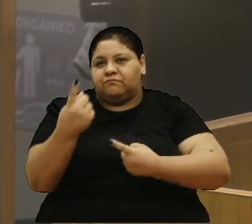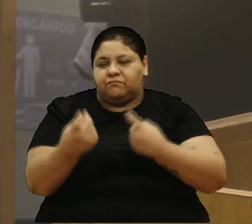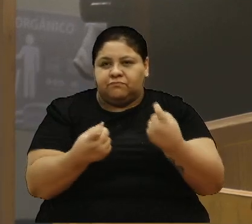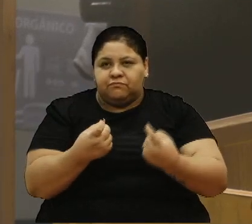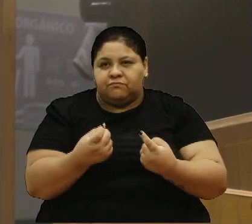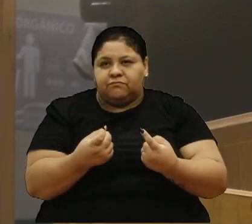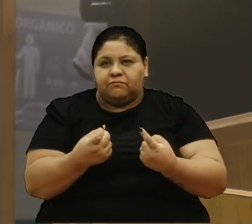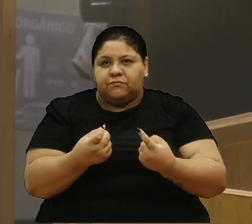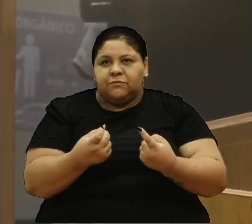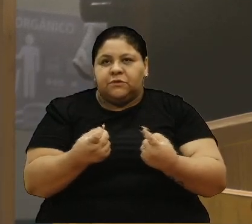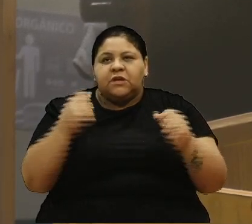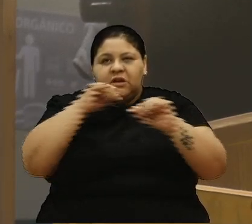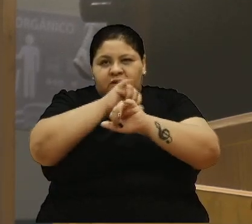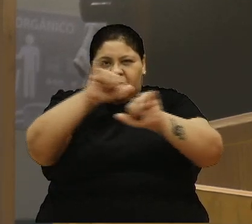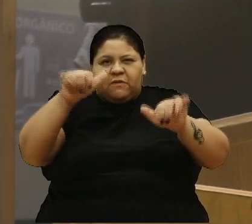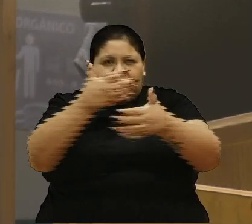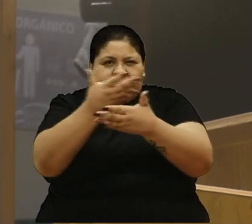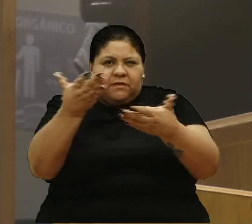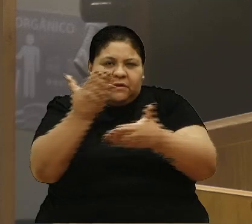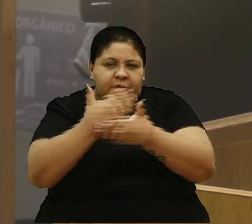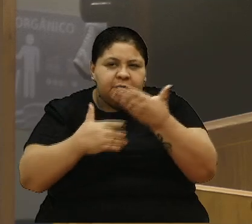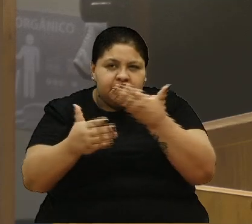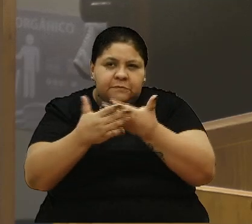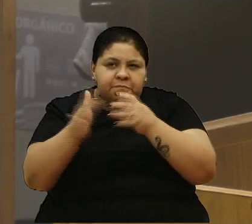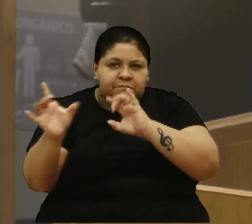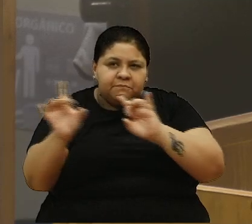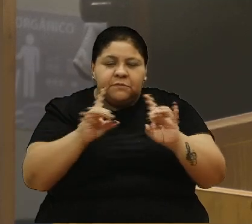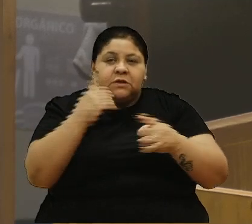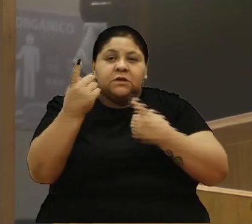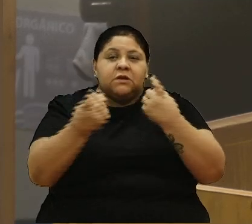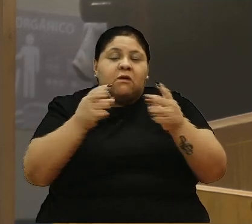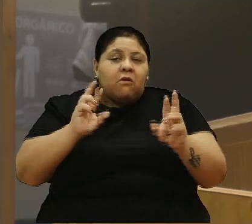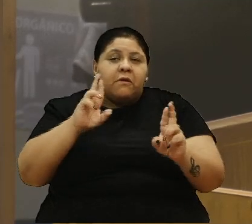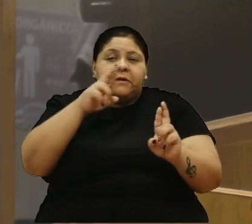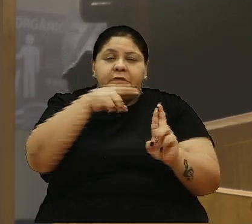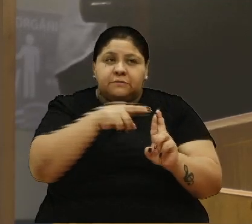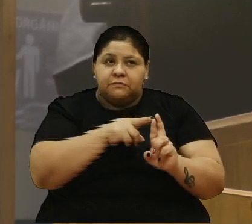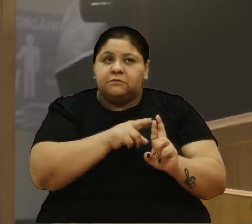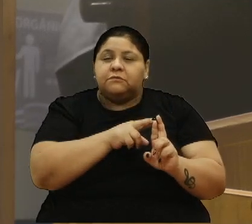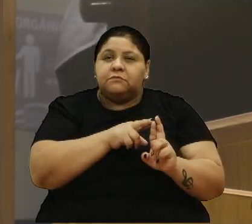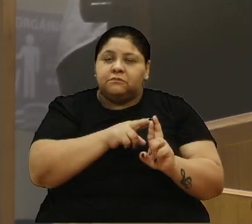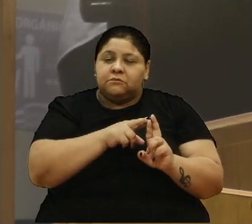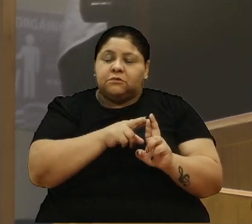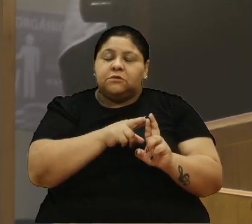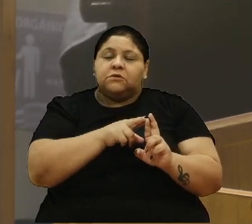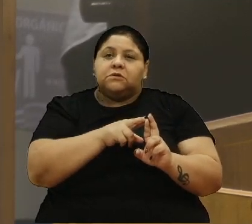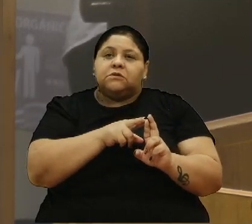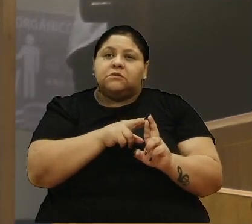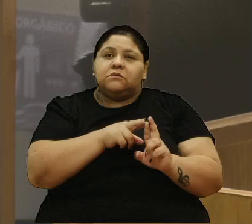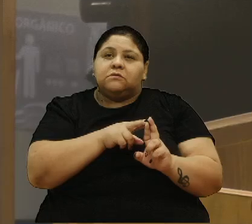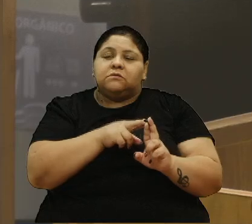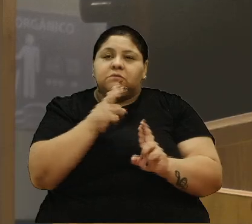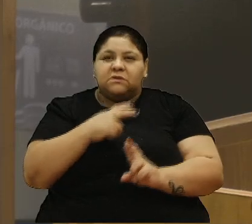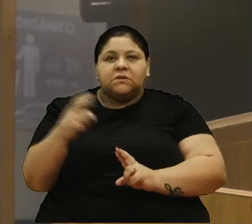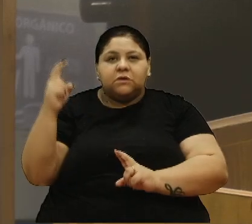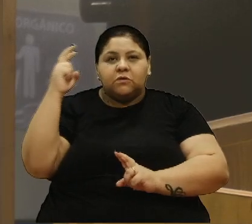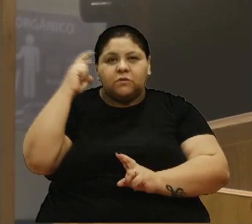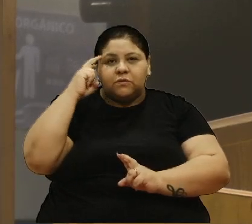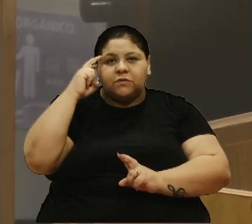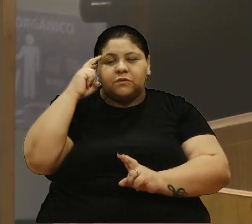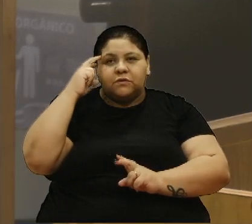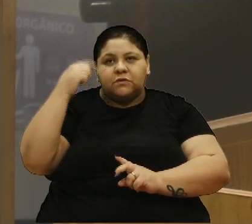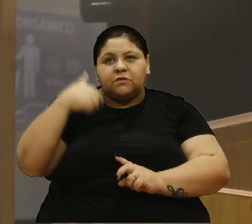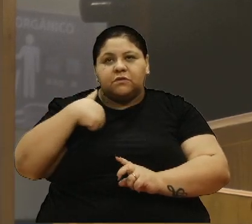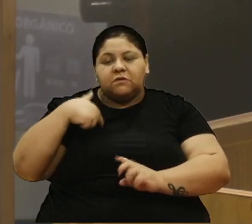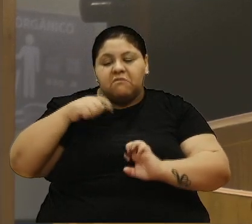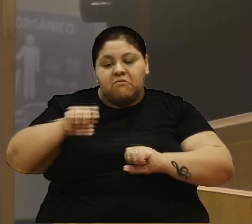ao conhecimento dos senhores e a todos que nos assistem, algumas referências sobre essa cultura a qual